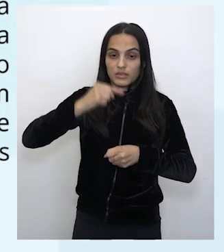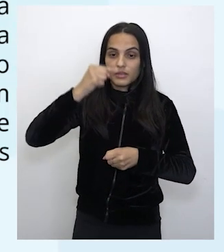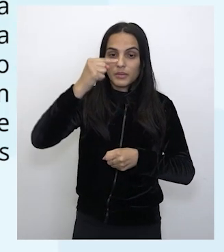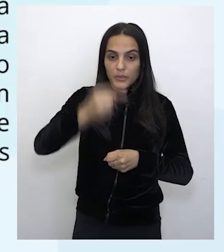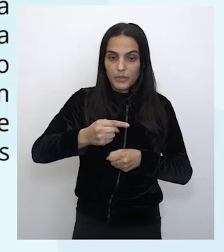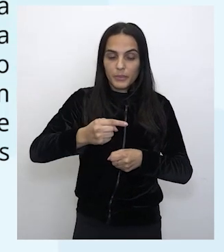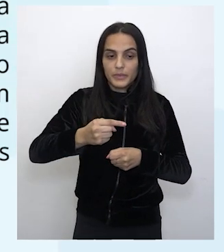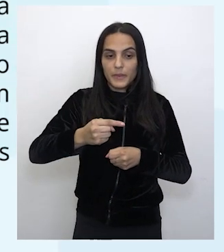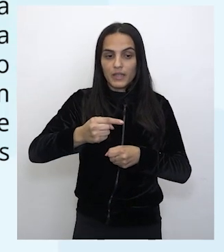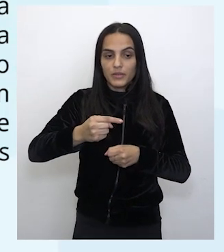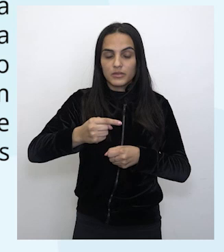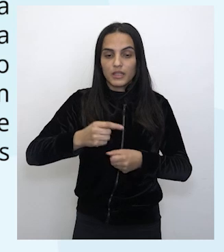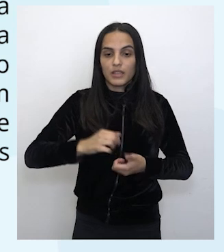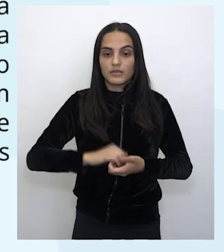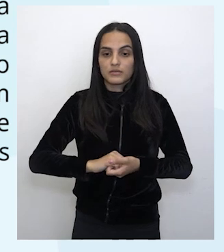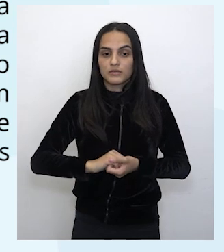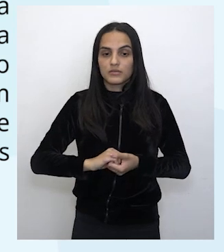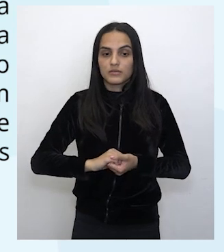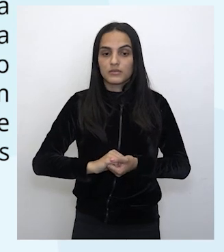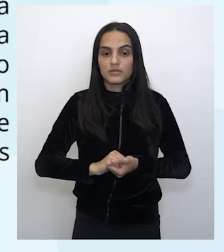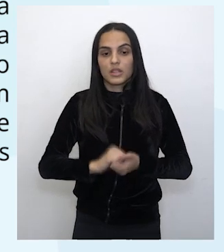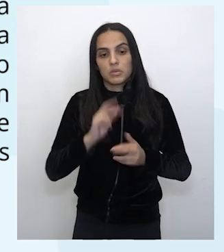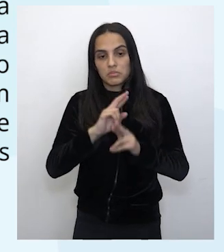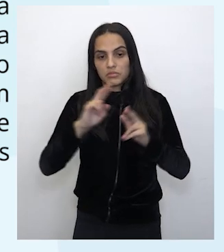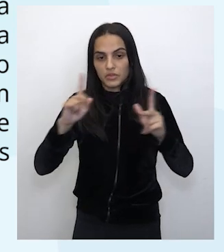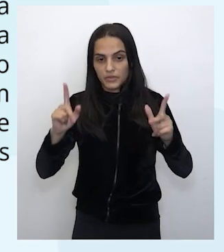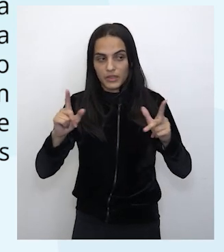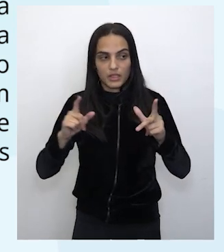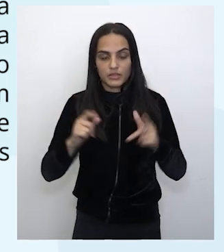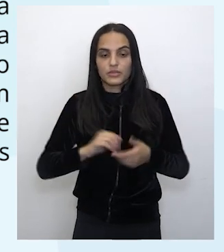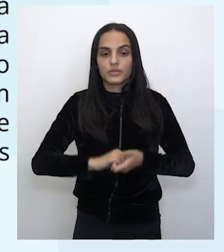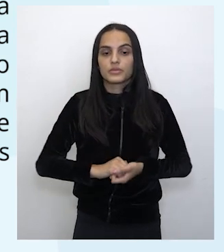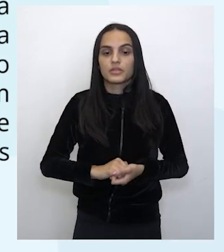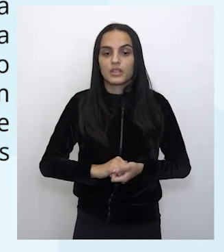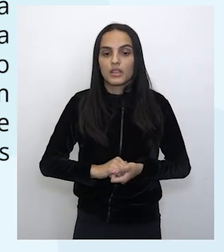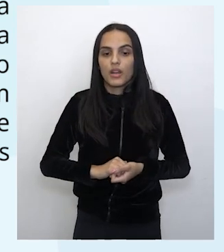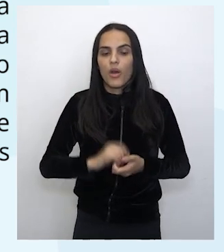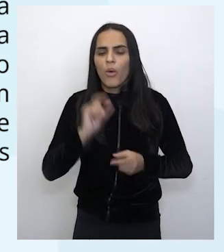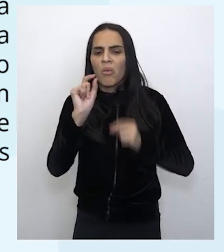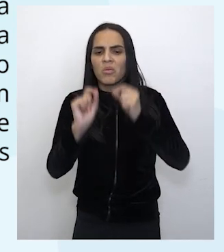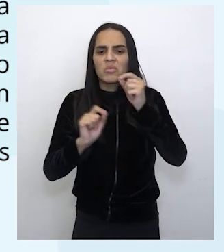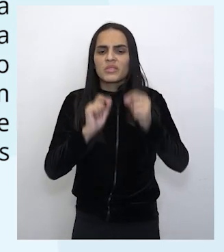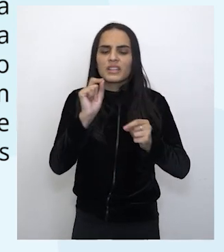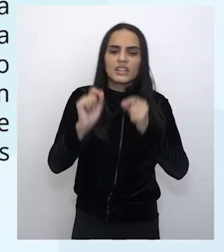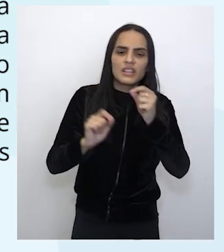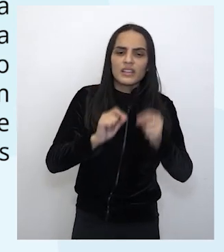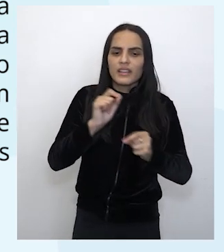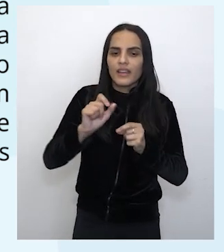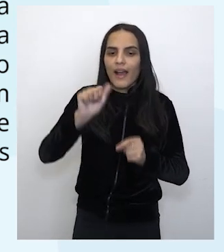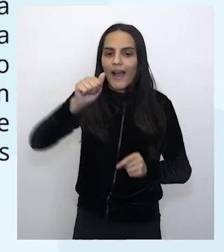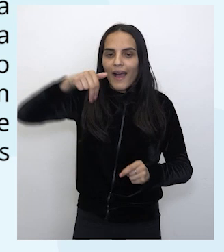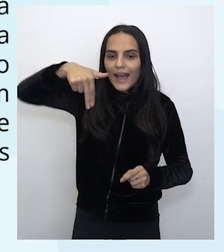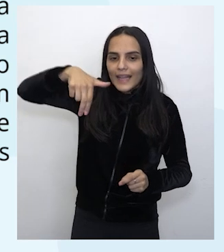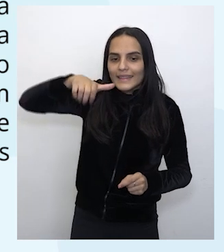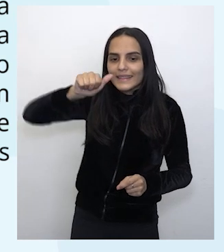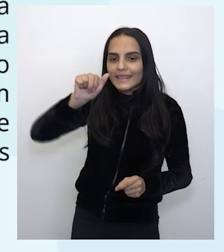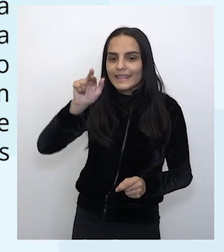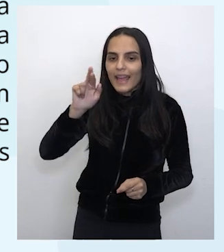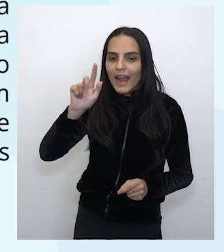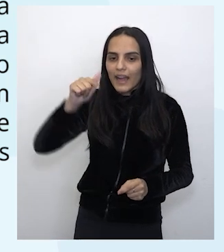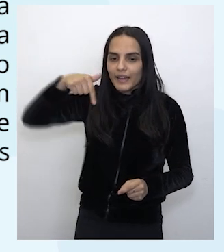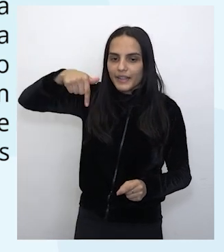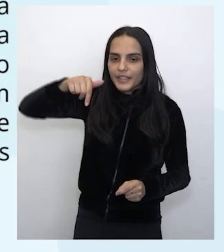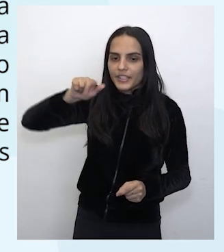cenário atual não poderia ser mais diferente. O que era anárquico se tornou por